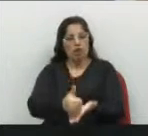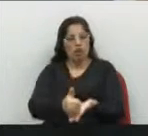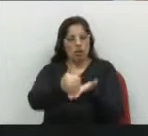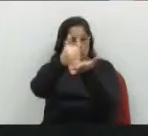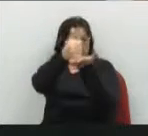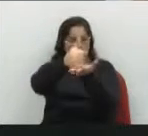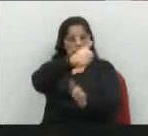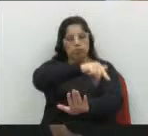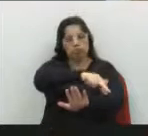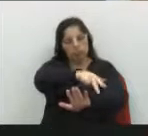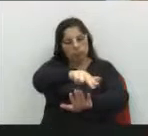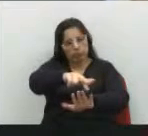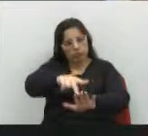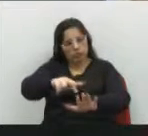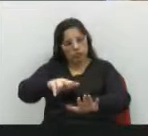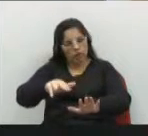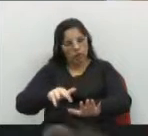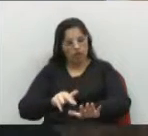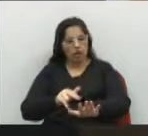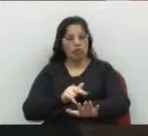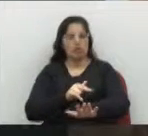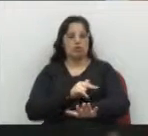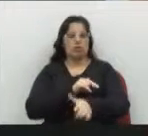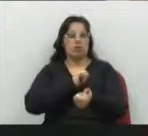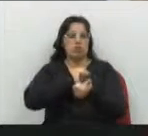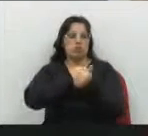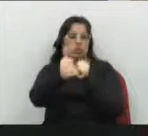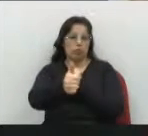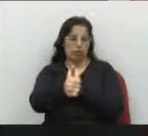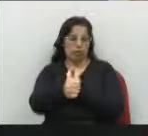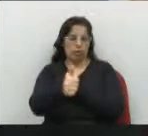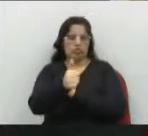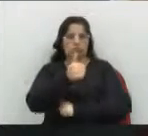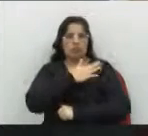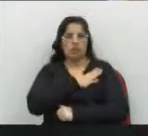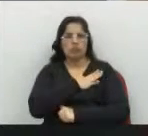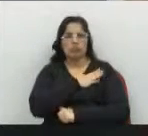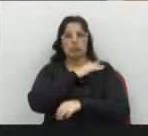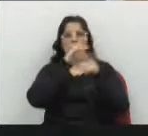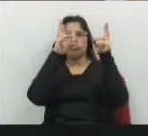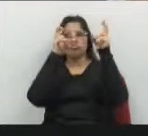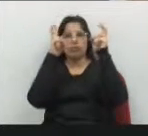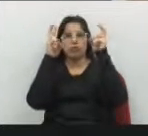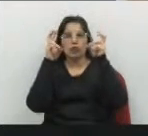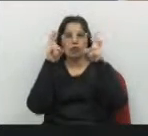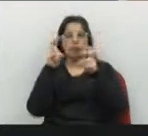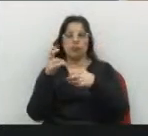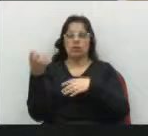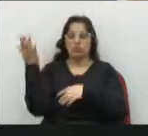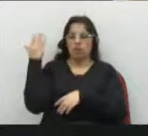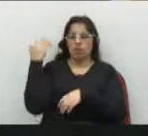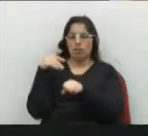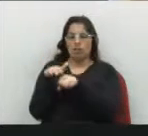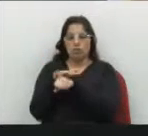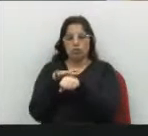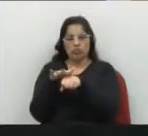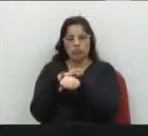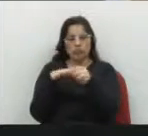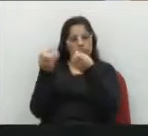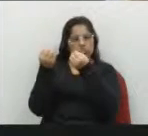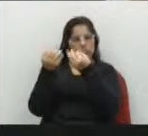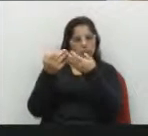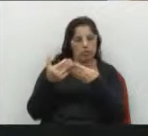de arrancada, não só de wheeling, não só, acabamos de falar aí também lá no Horto, que é de competições